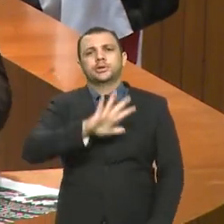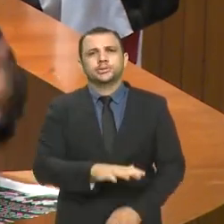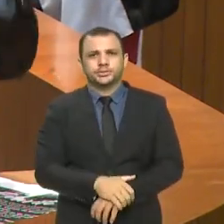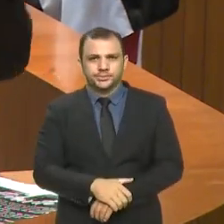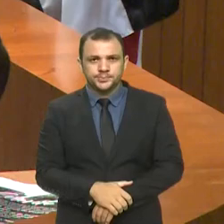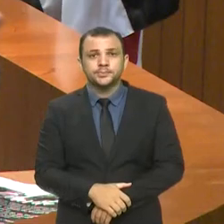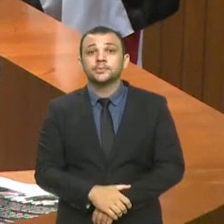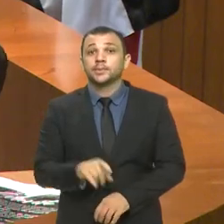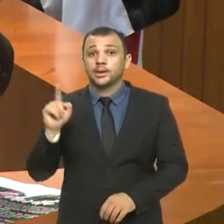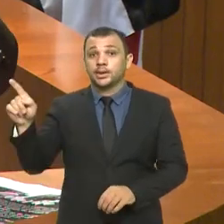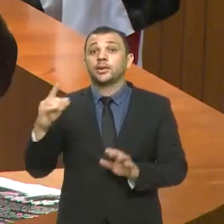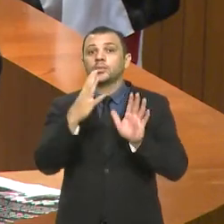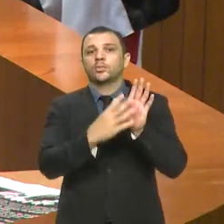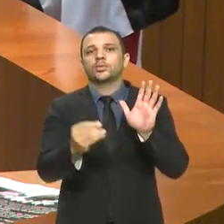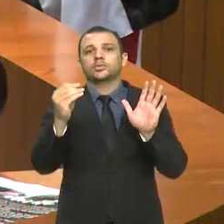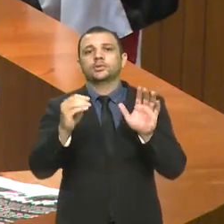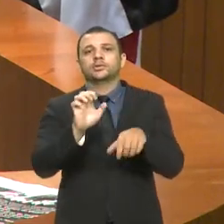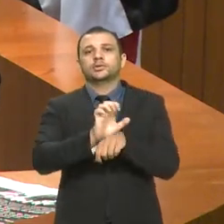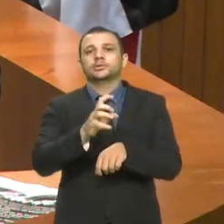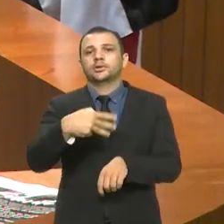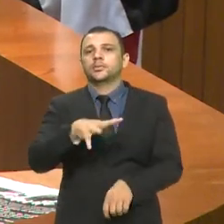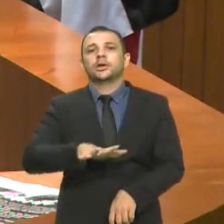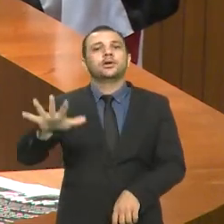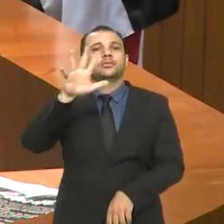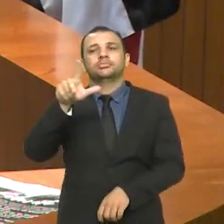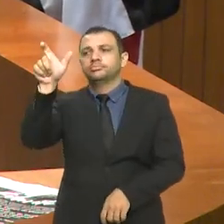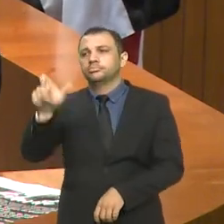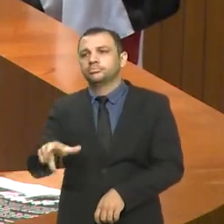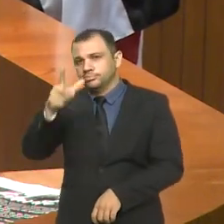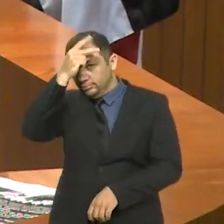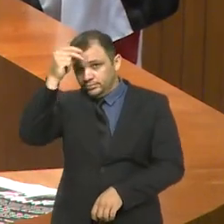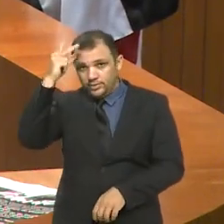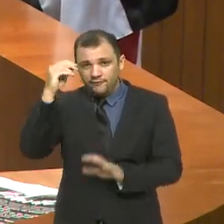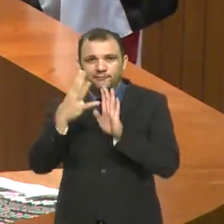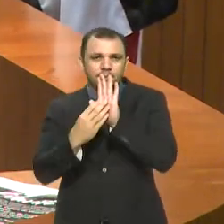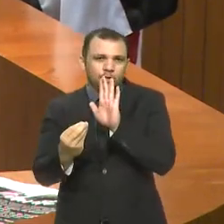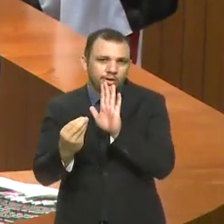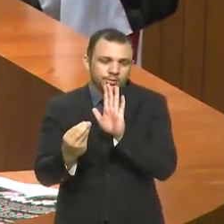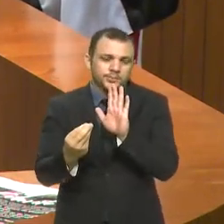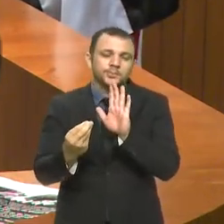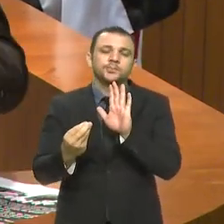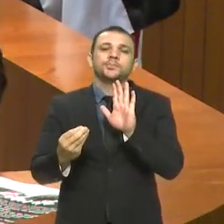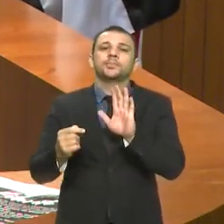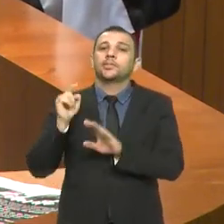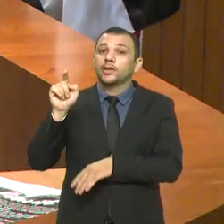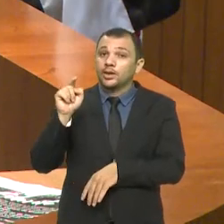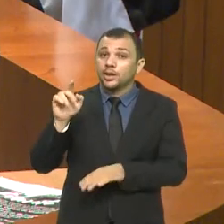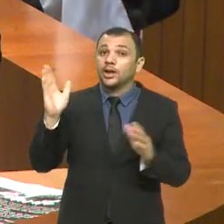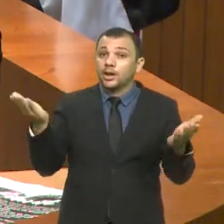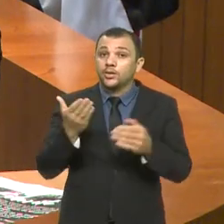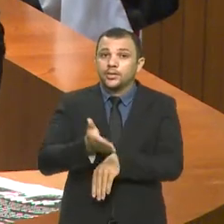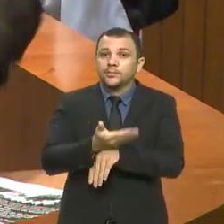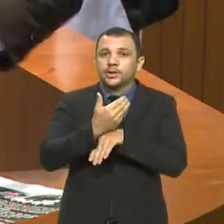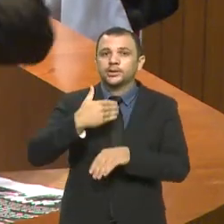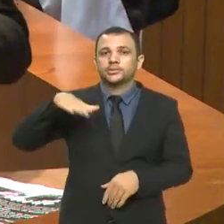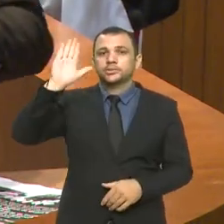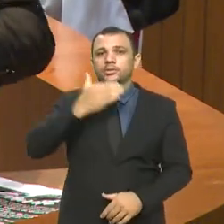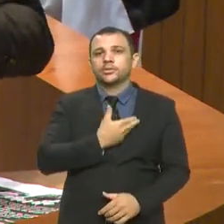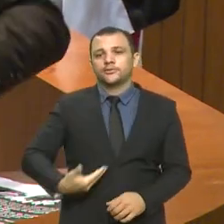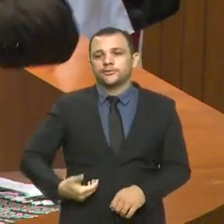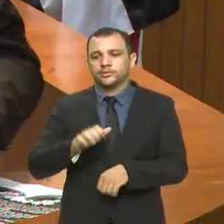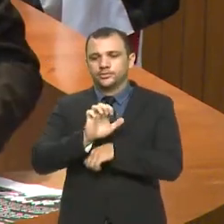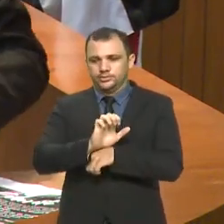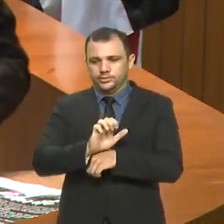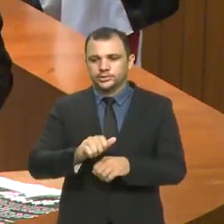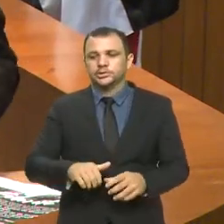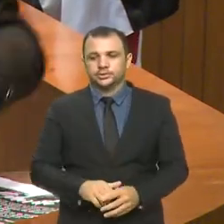E agora, o ex-prefeito da cidade de São Pedro dos Crentes é pré-candidato ao governo do estado do Maranhão. Ele